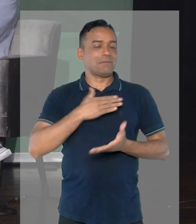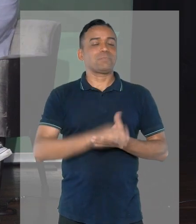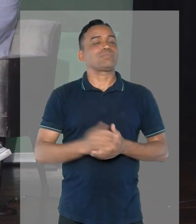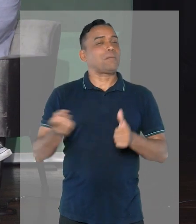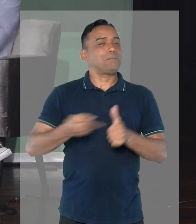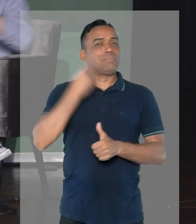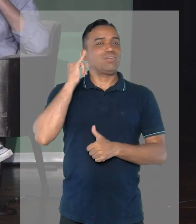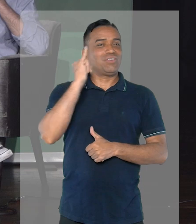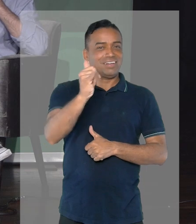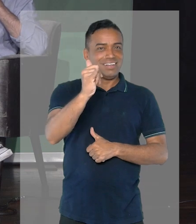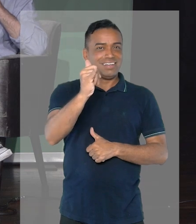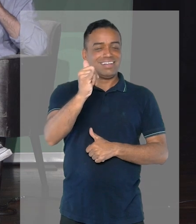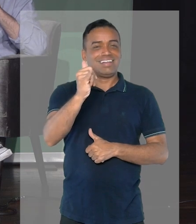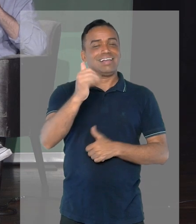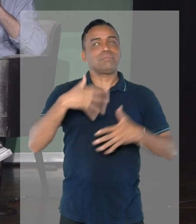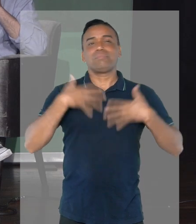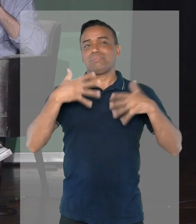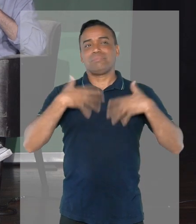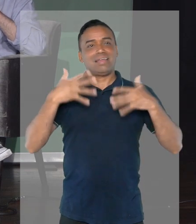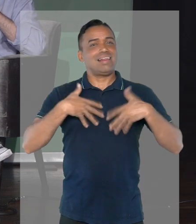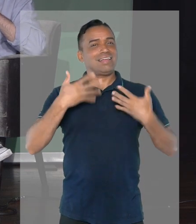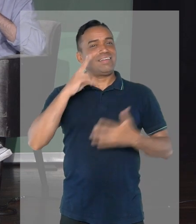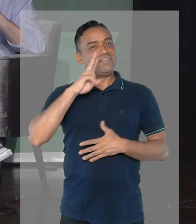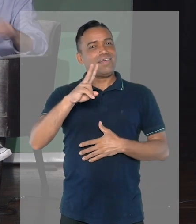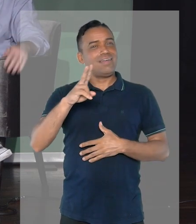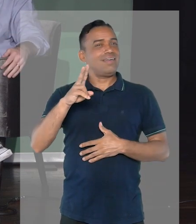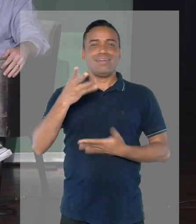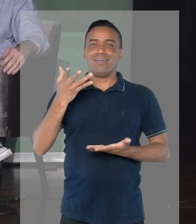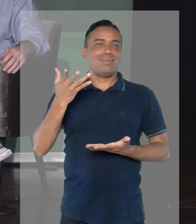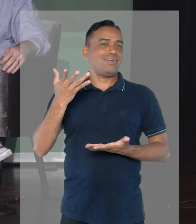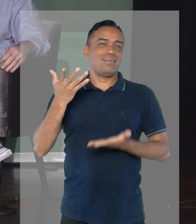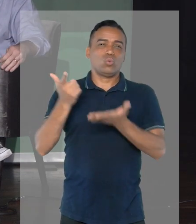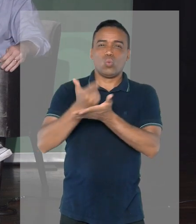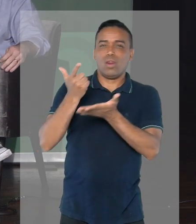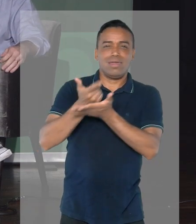Primeiro dizer que minha alegria, né, de ver o trabalho assim.